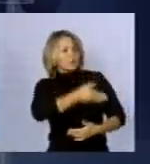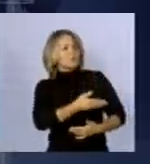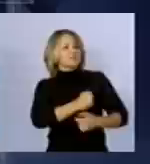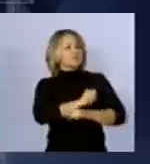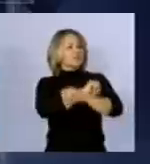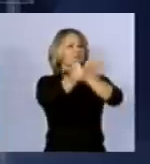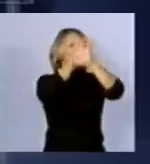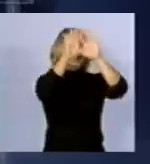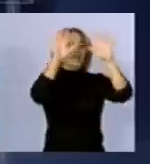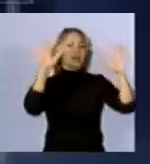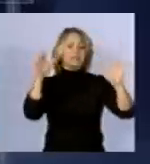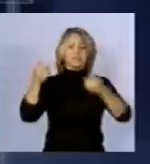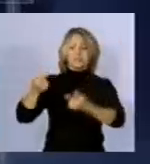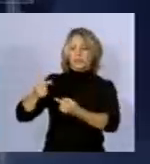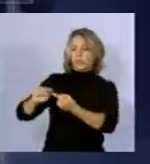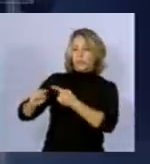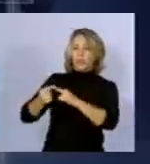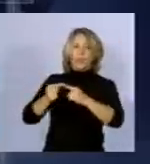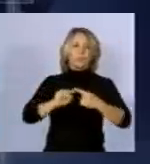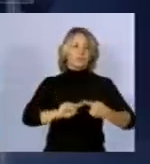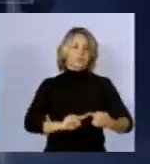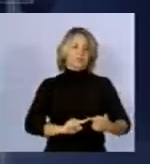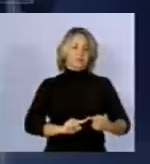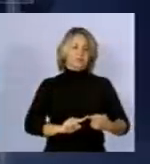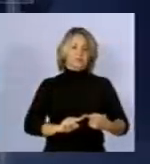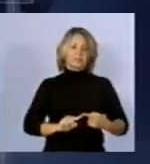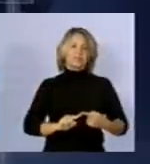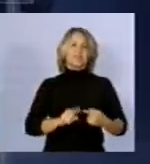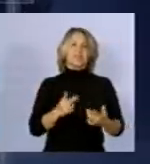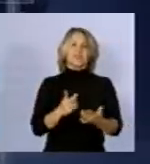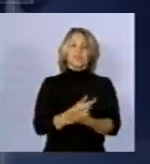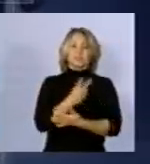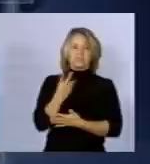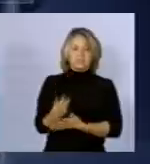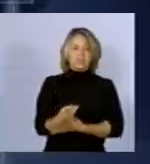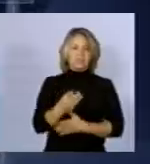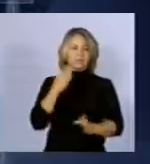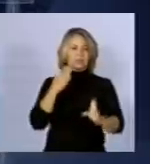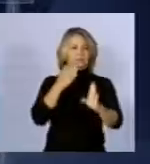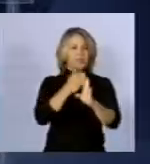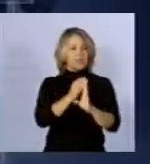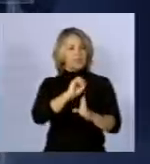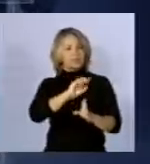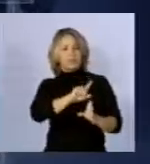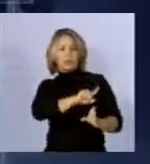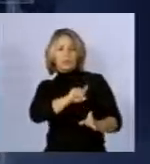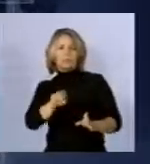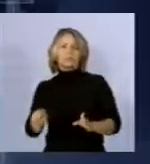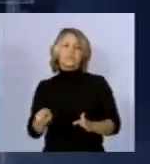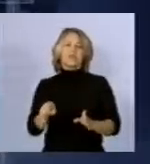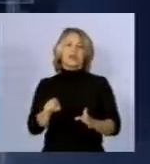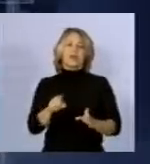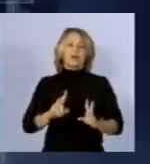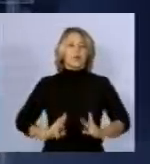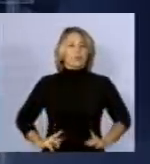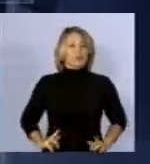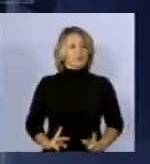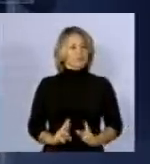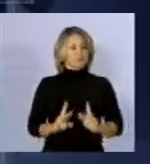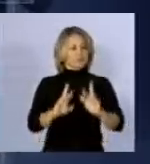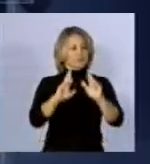Claras na relação eh e essa causalidade direta e indireta com relação aos cânceres por